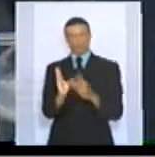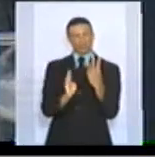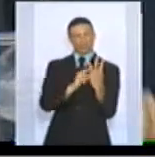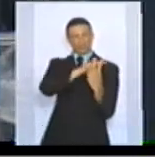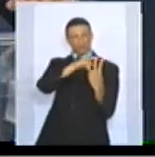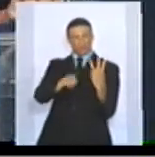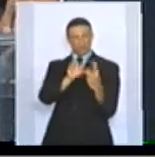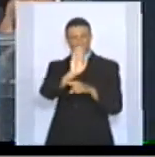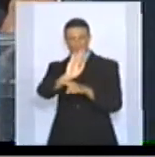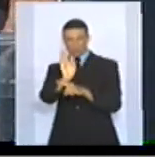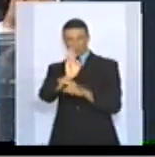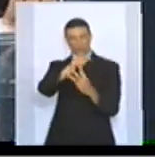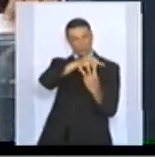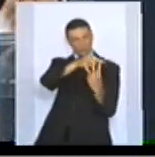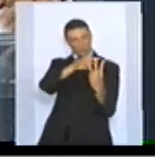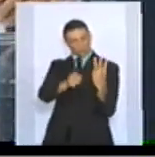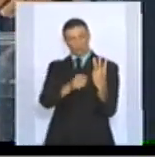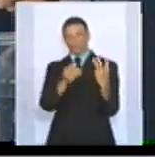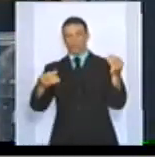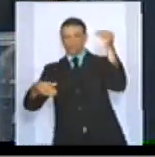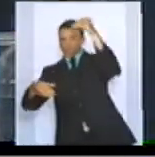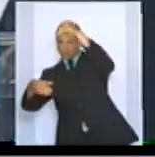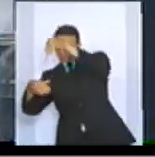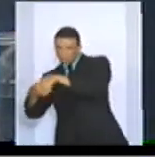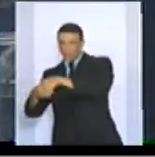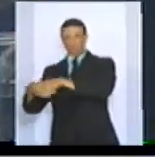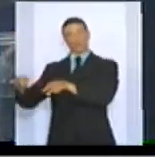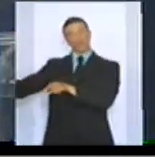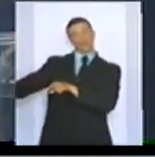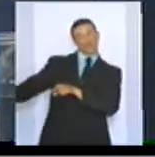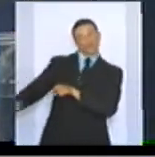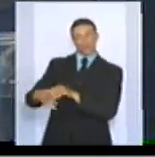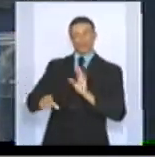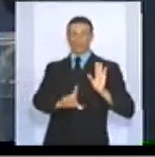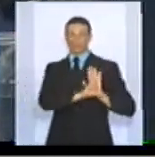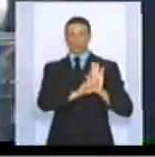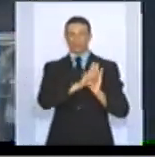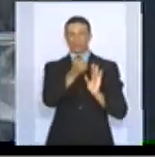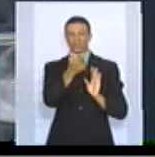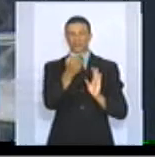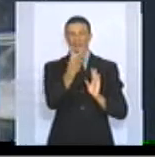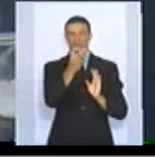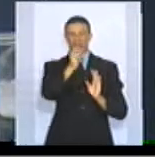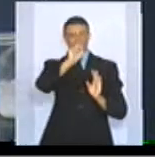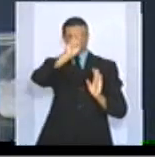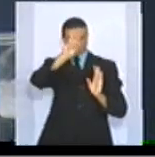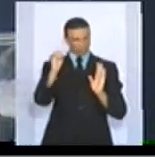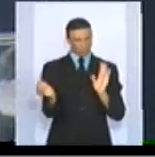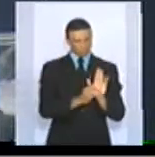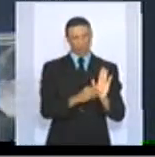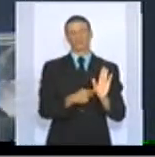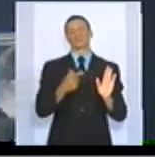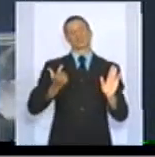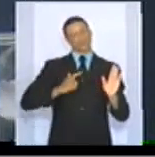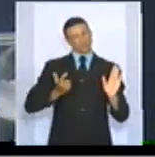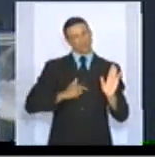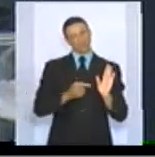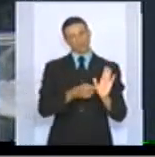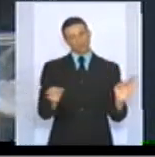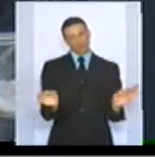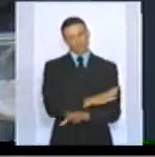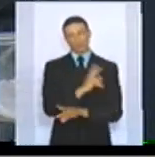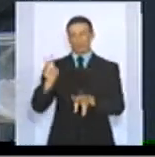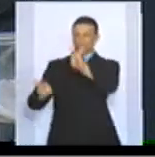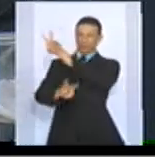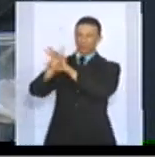filmes, séries e documentários, que é a grande novidade que a Lei 12.485 traz no caso da camada do